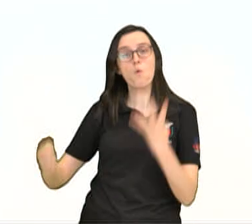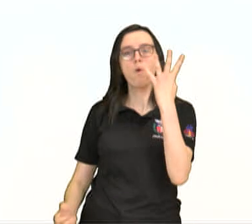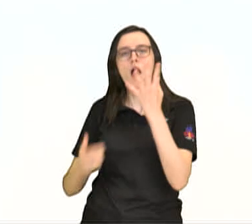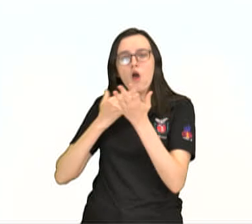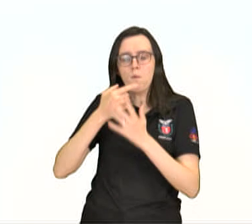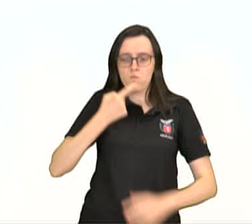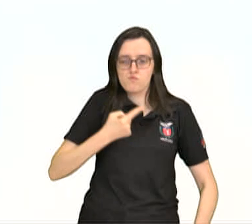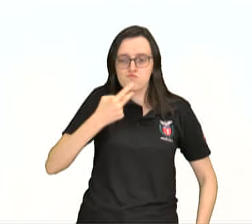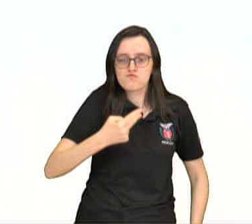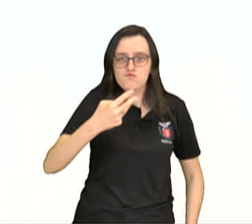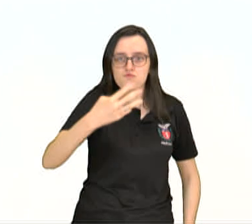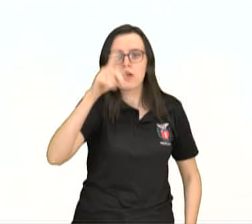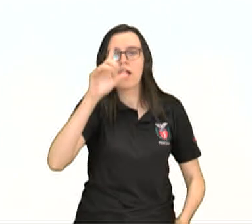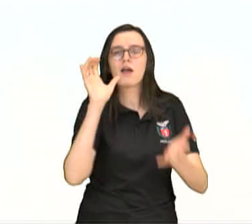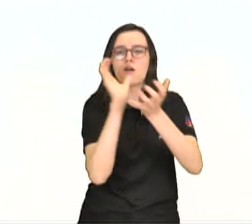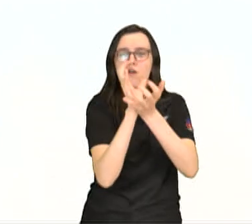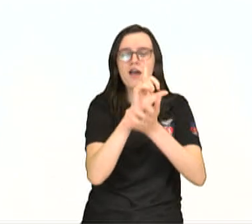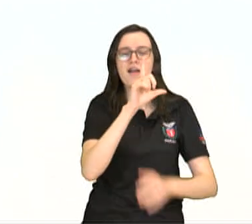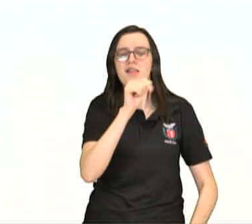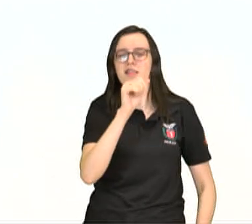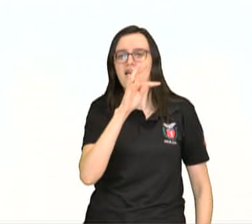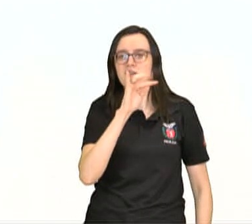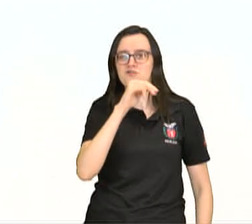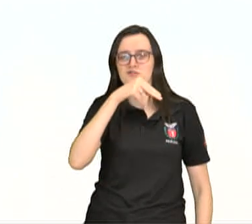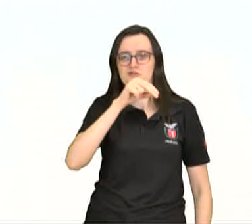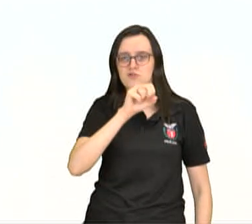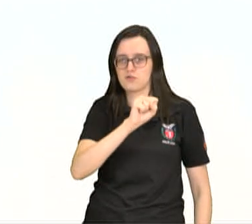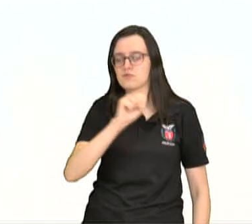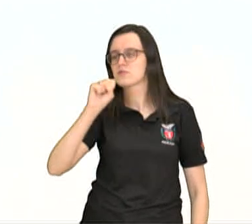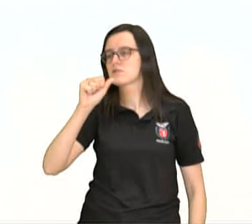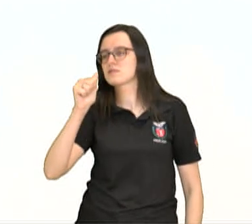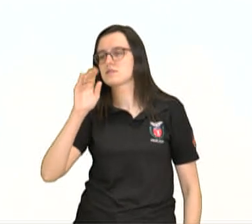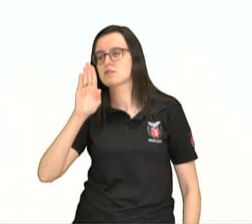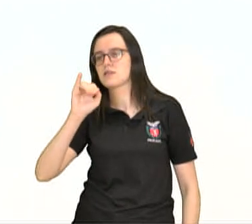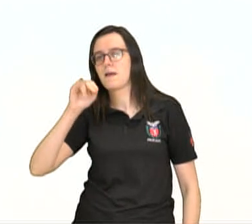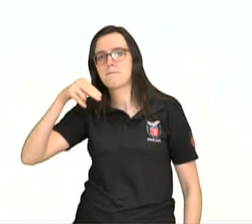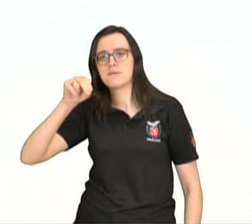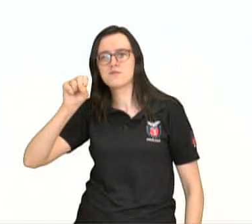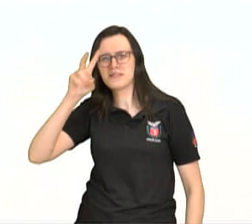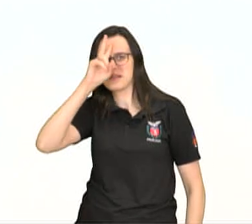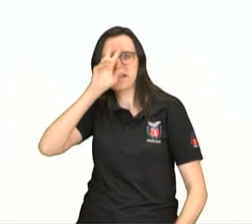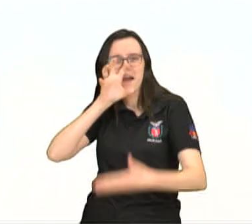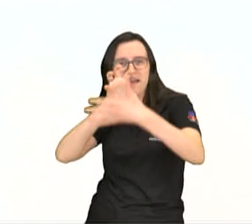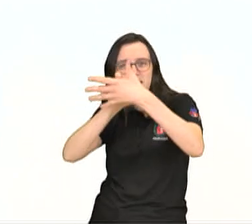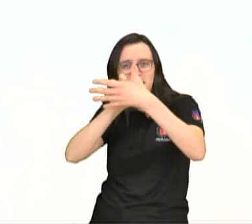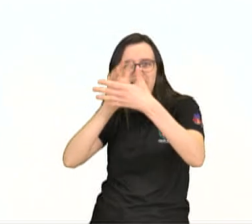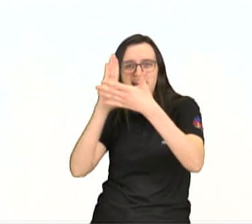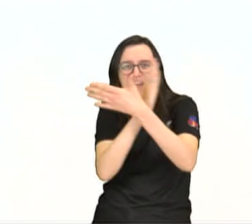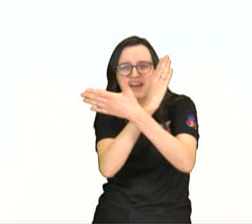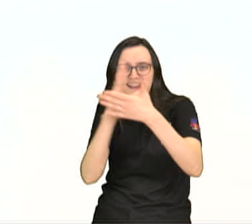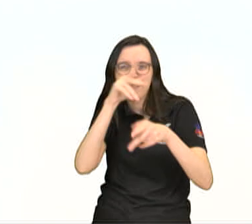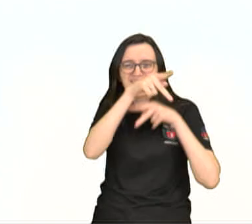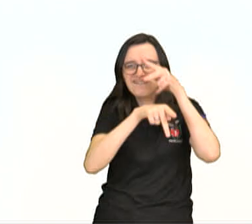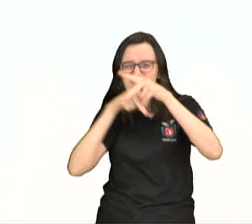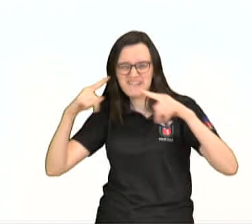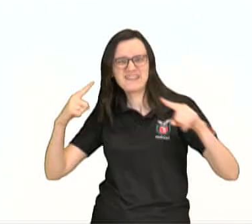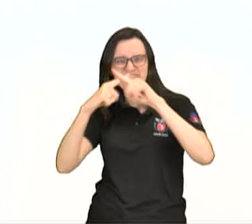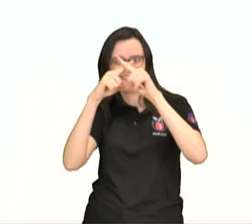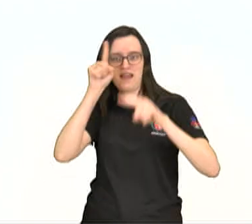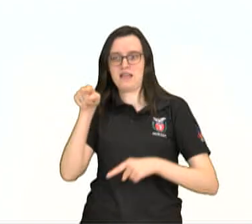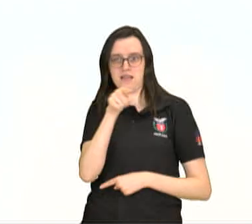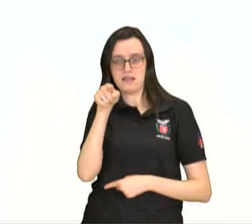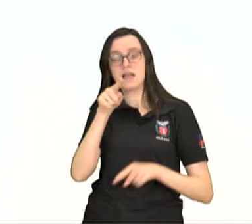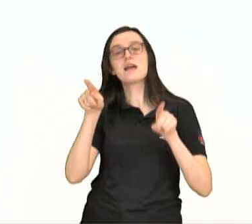gente tem latinos e sabinos, então vai se dividir entre latinos e sabinos. E os 3